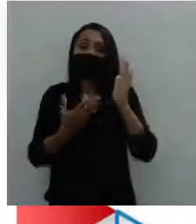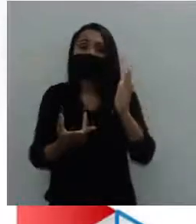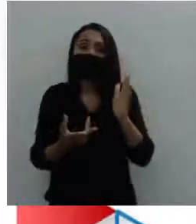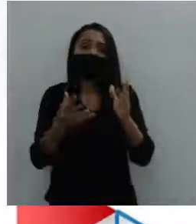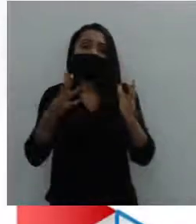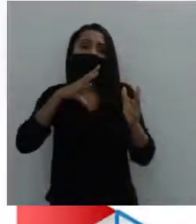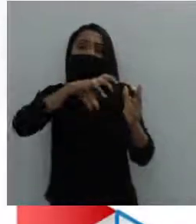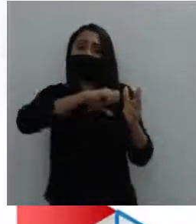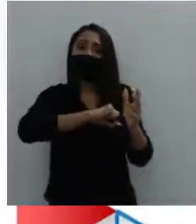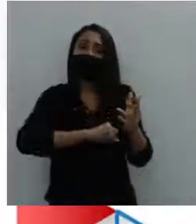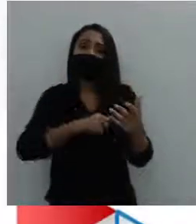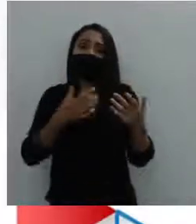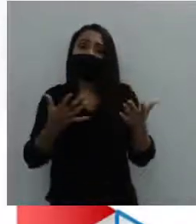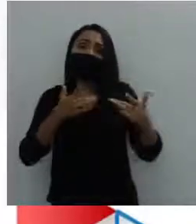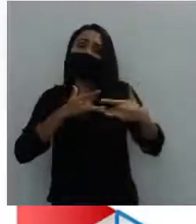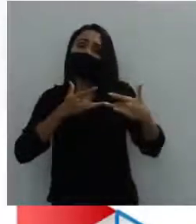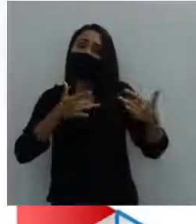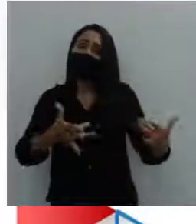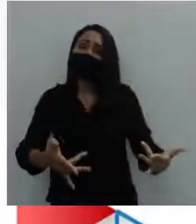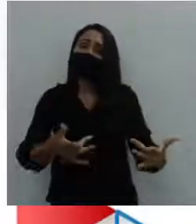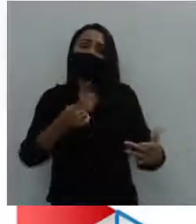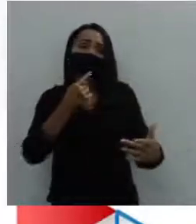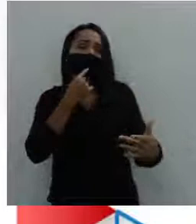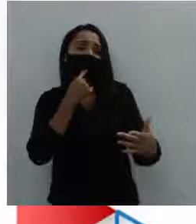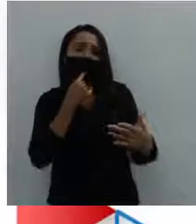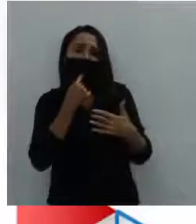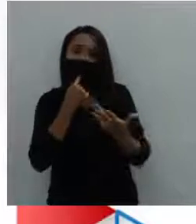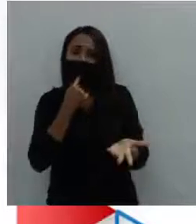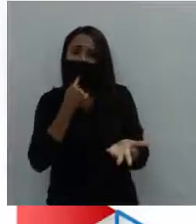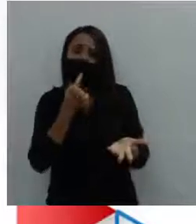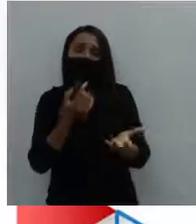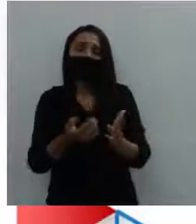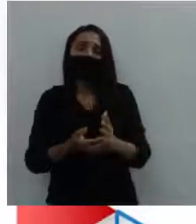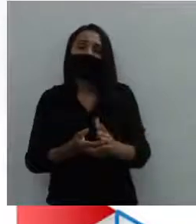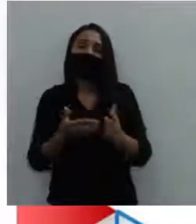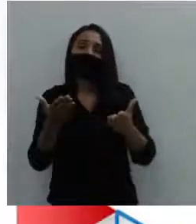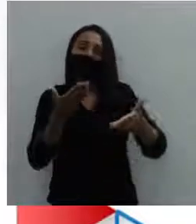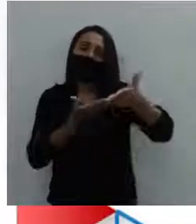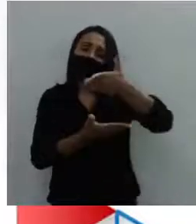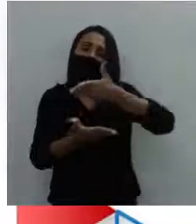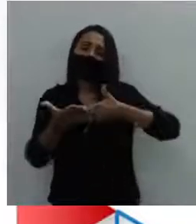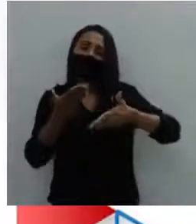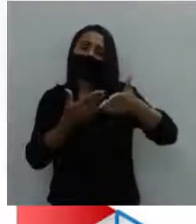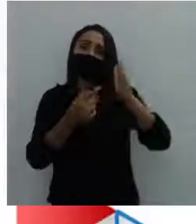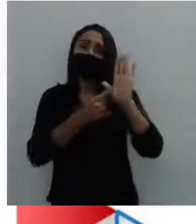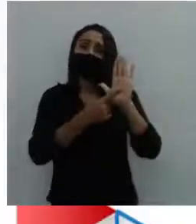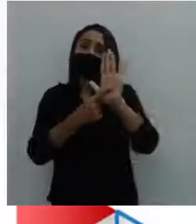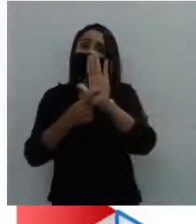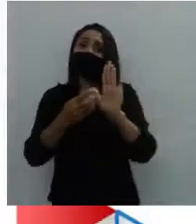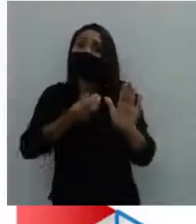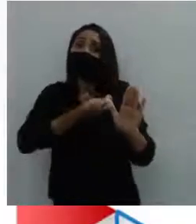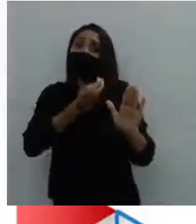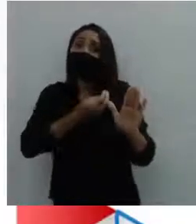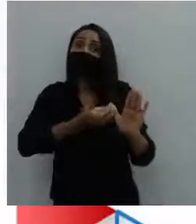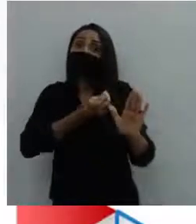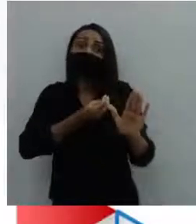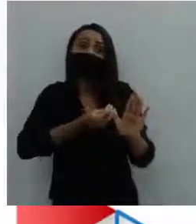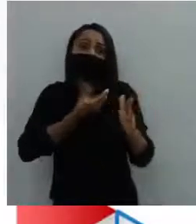o amor, a caridade, a inveja. São relações que mostram que a vida, as